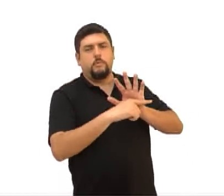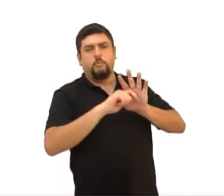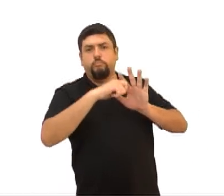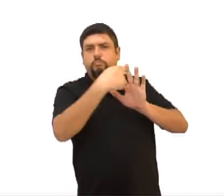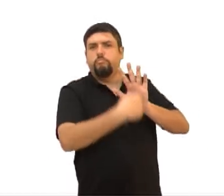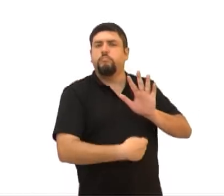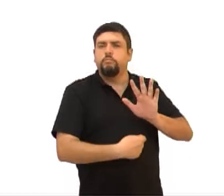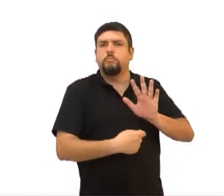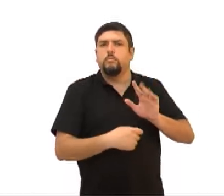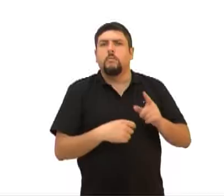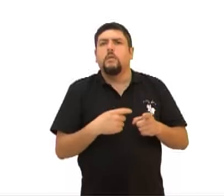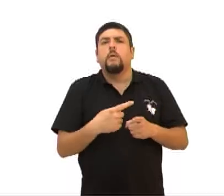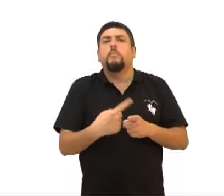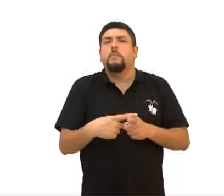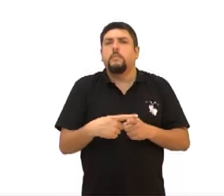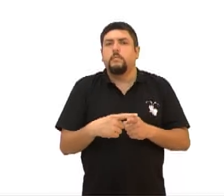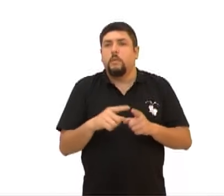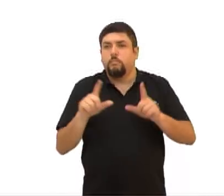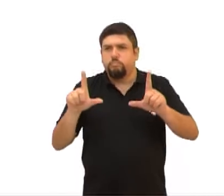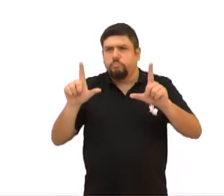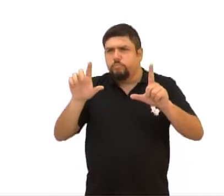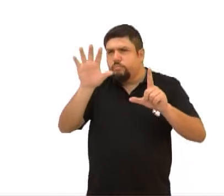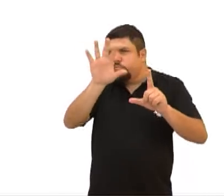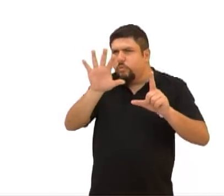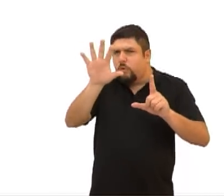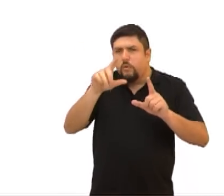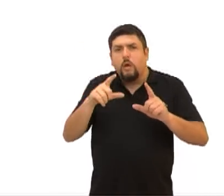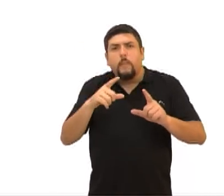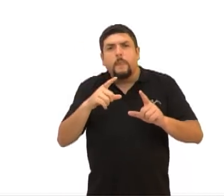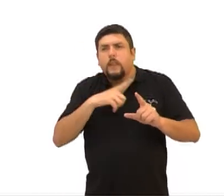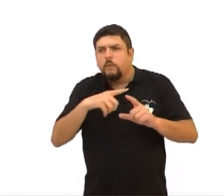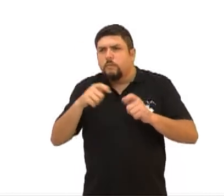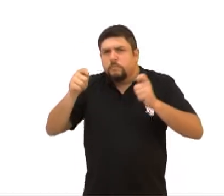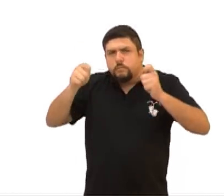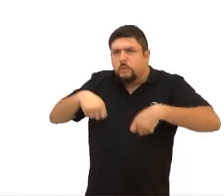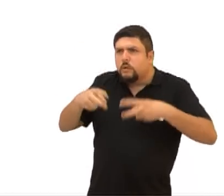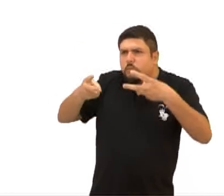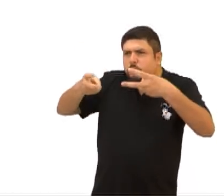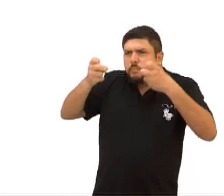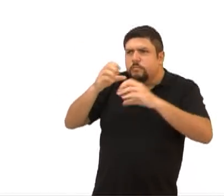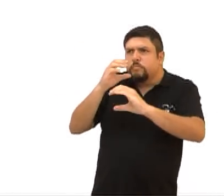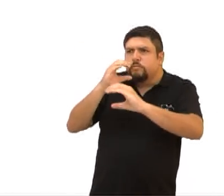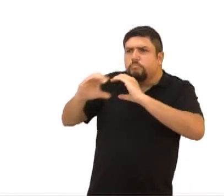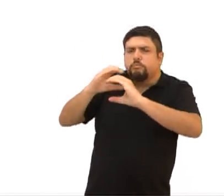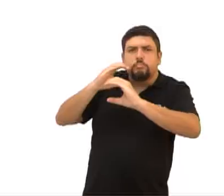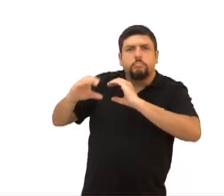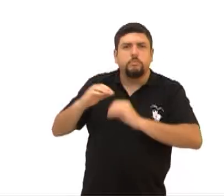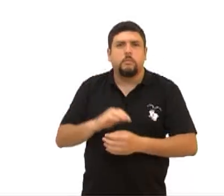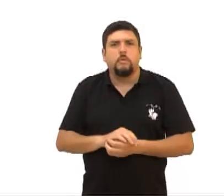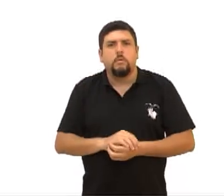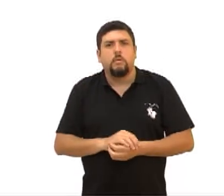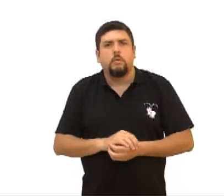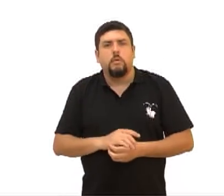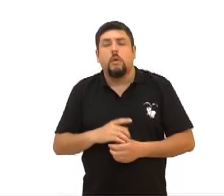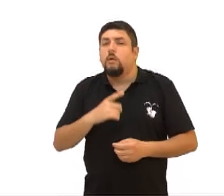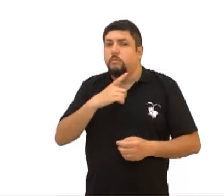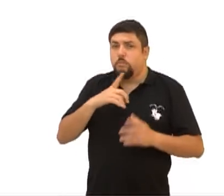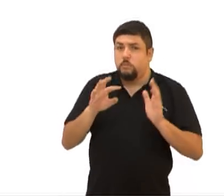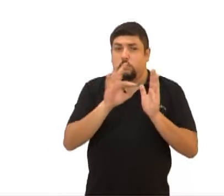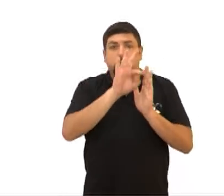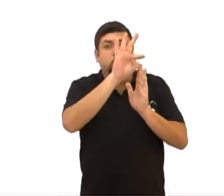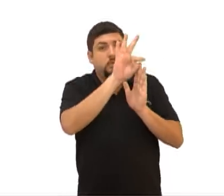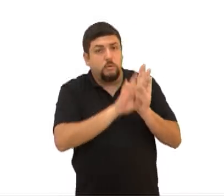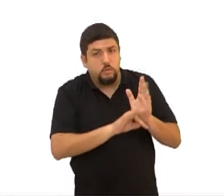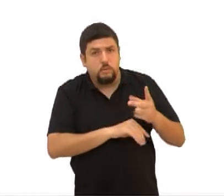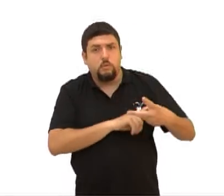pois nele existem propósitos comunicativos, tá? Ele pode ser constituído por textos,